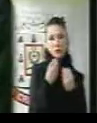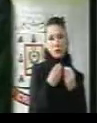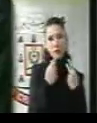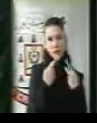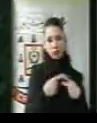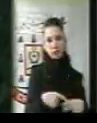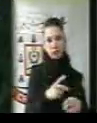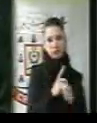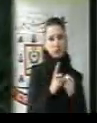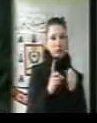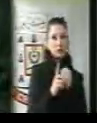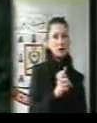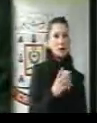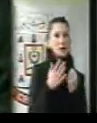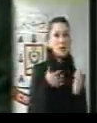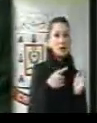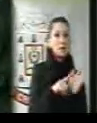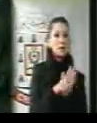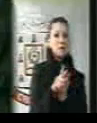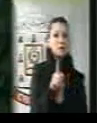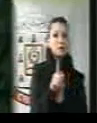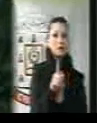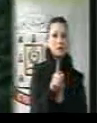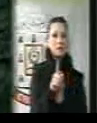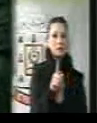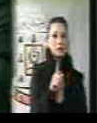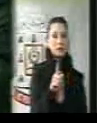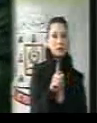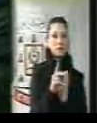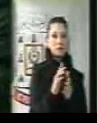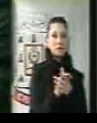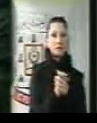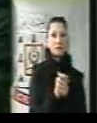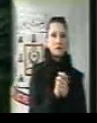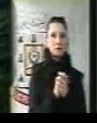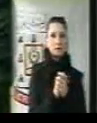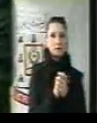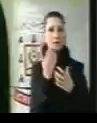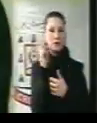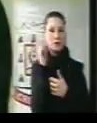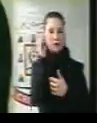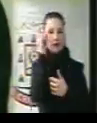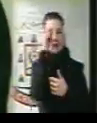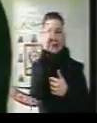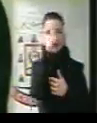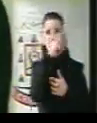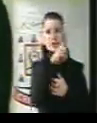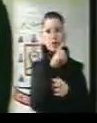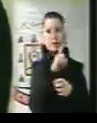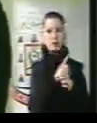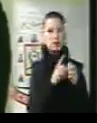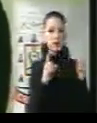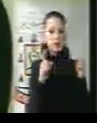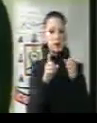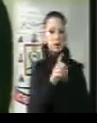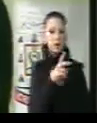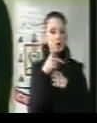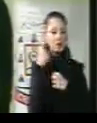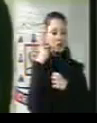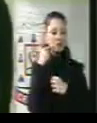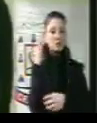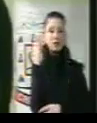mais social. E uma pergunta que a dificuldade socioeconômica,